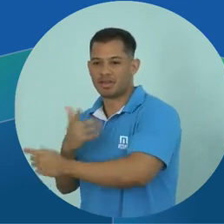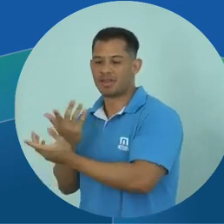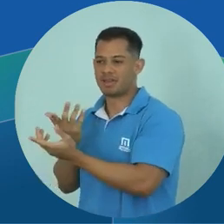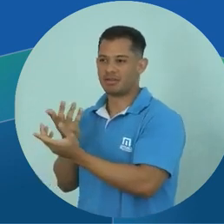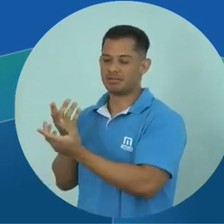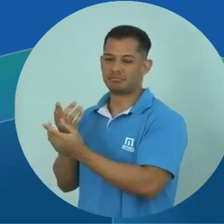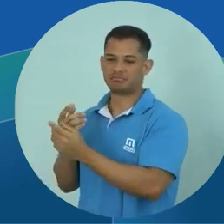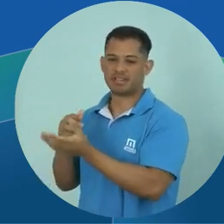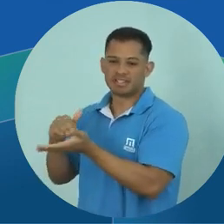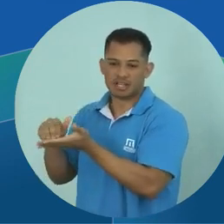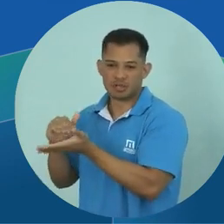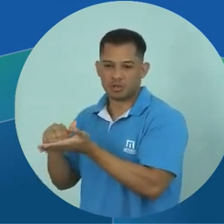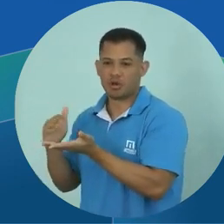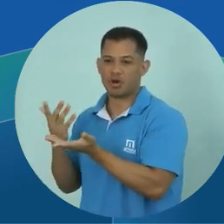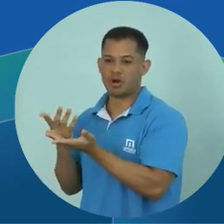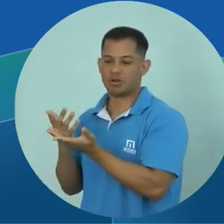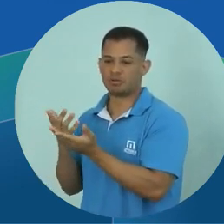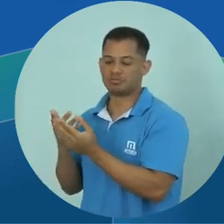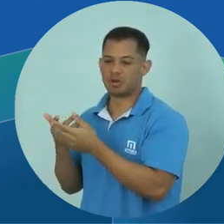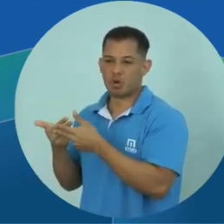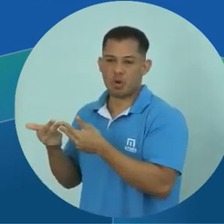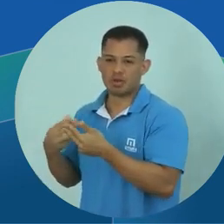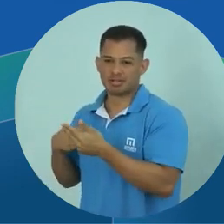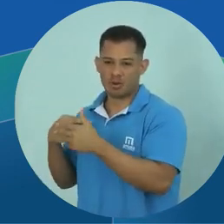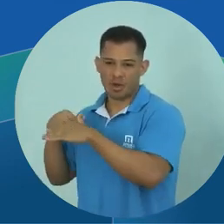escritórios, almoxarifado.